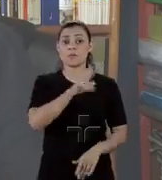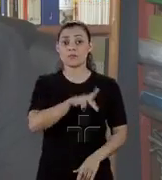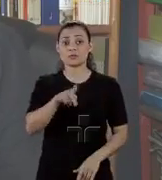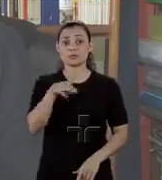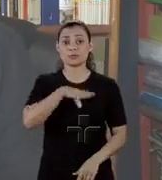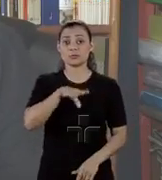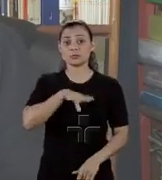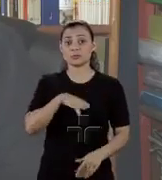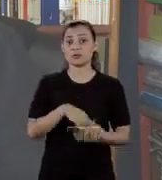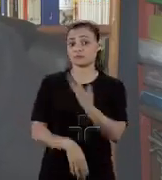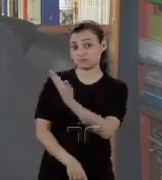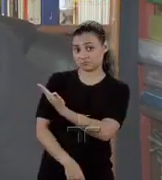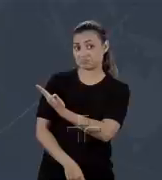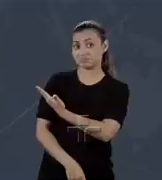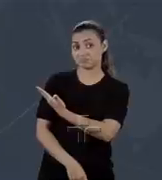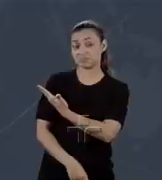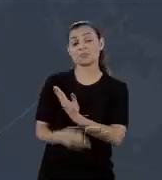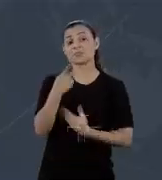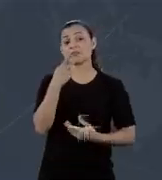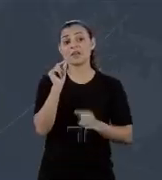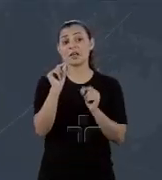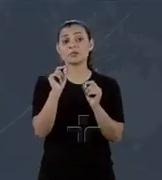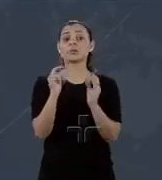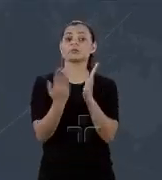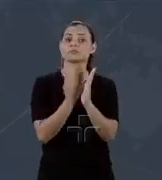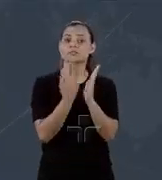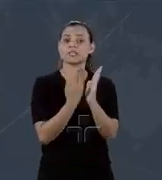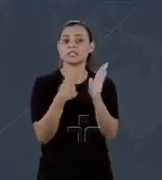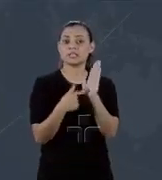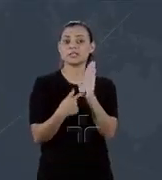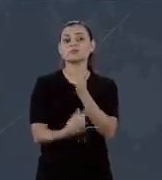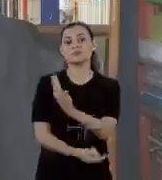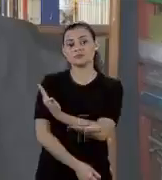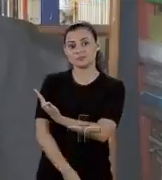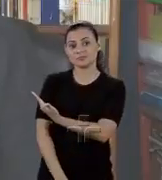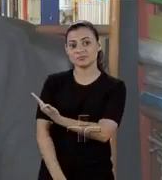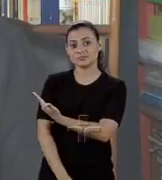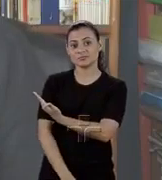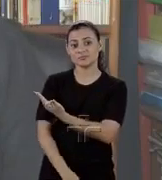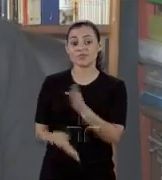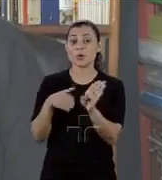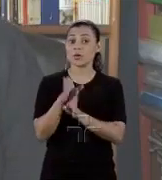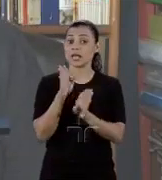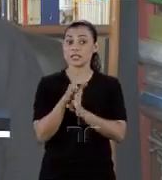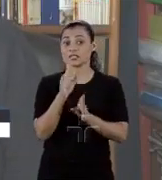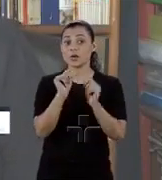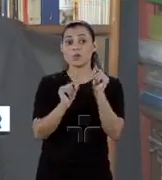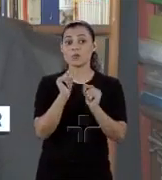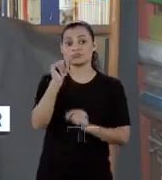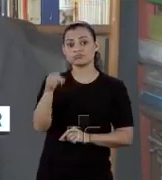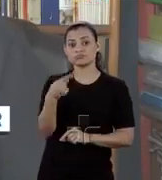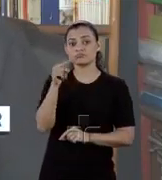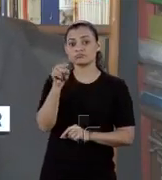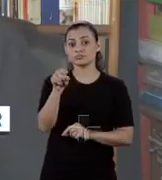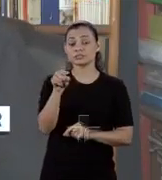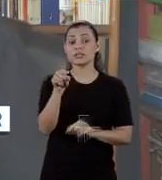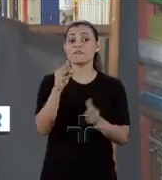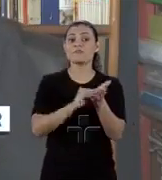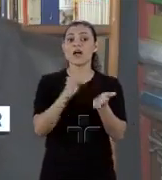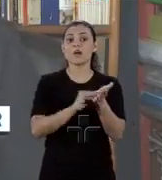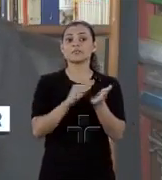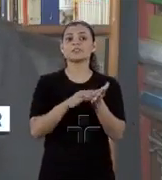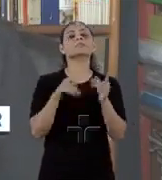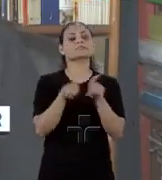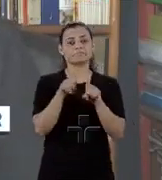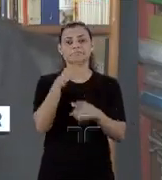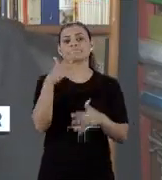e autor justamente desse guia sobre acentuação e pontuação. Tanto a falta de pontuação vai causar